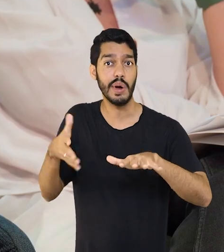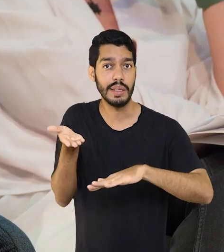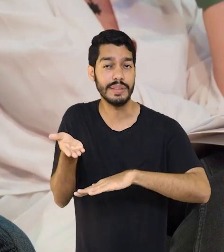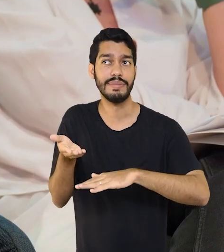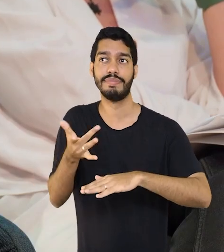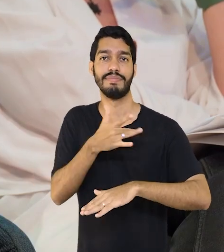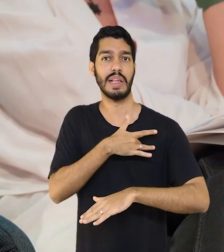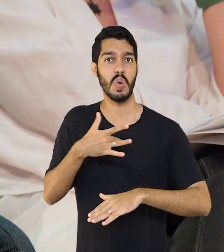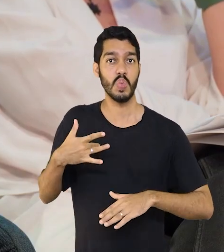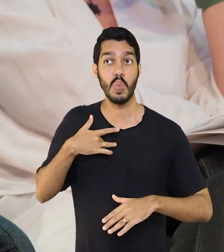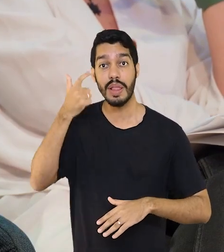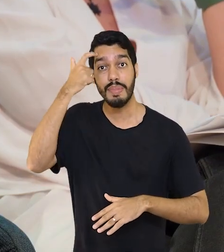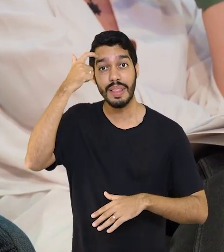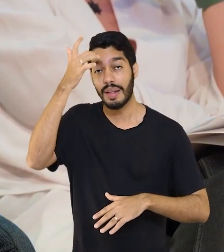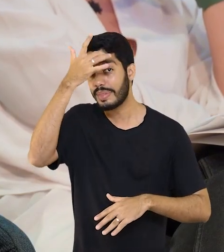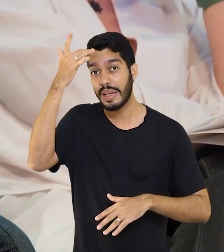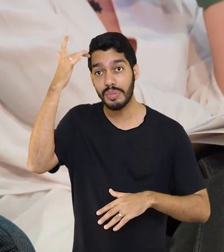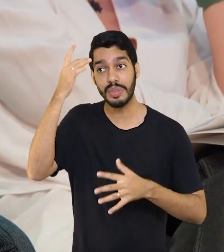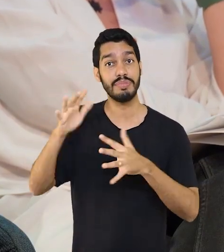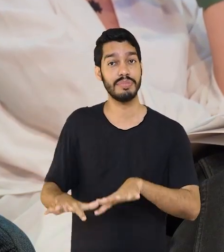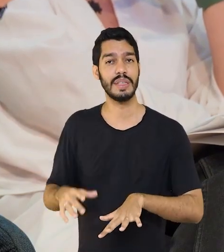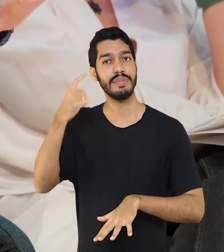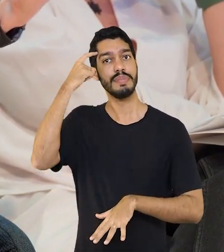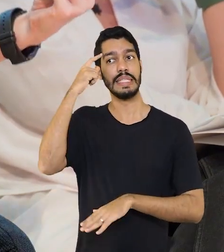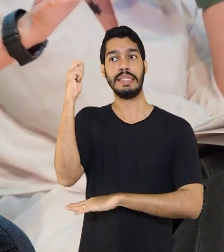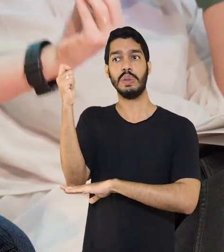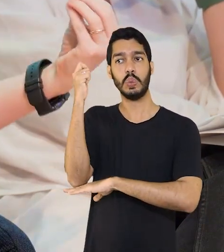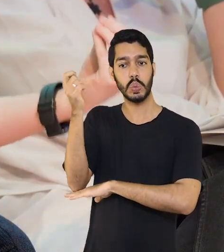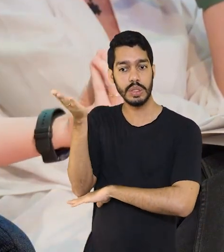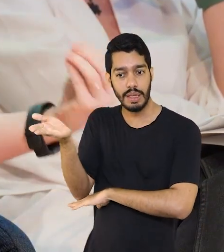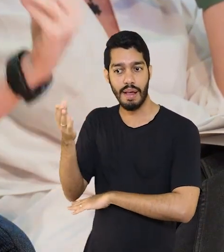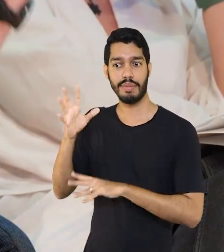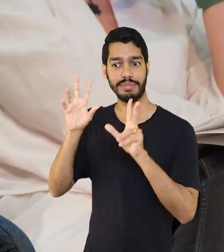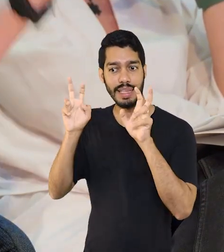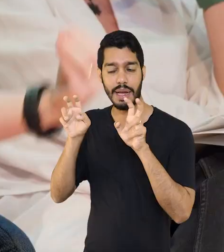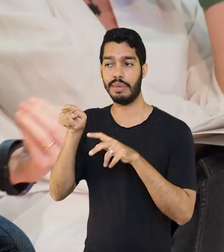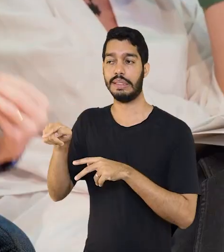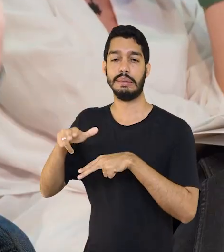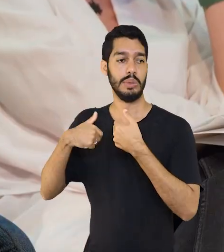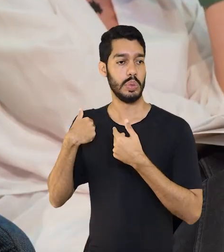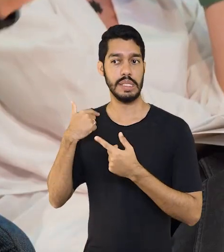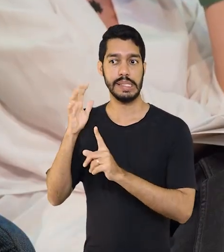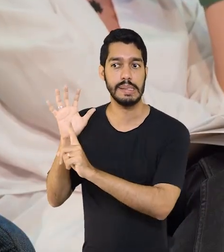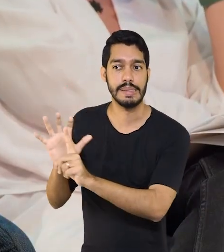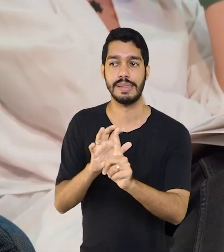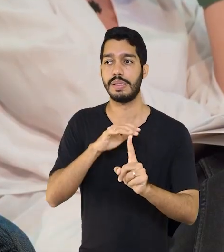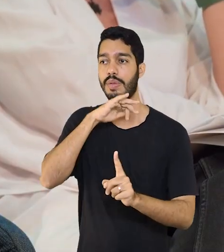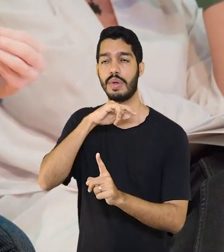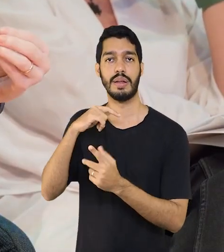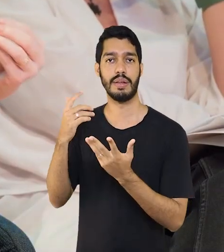de saúde mental que vão ficando, e a gente associa muito, olha, foi o evento de Rio Grande do Sul, foram as enchentes, e isso